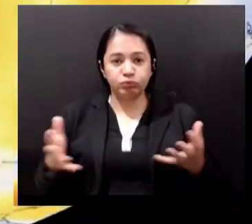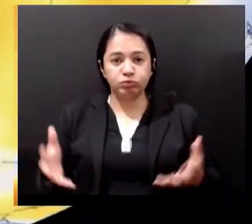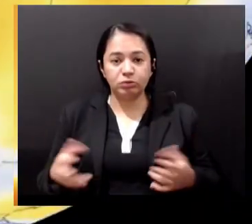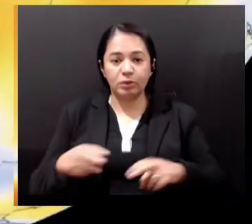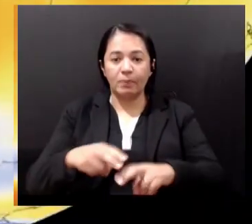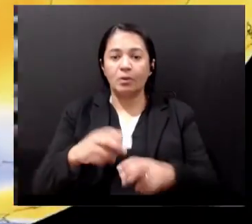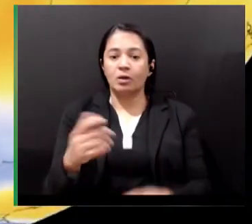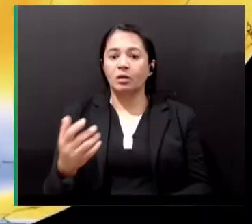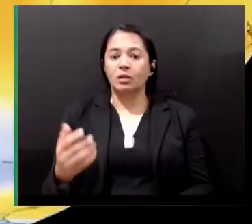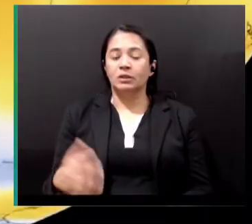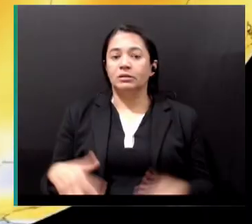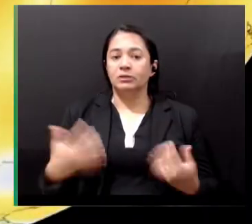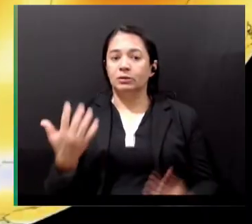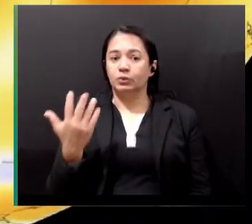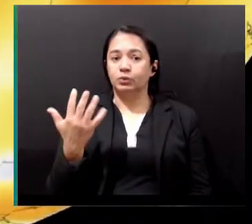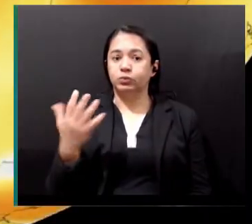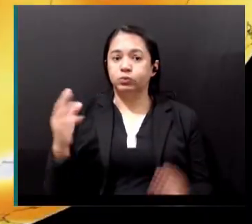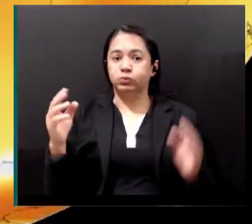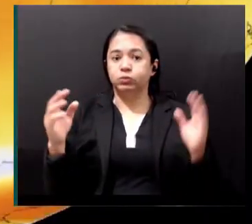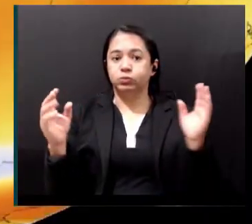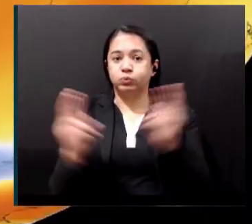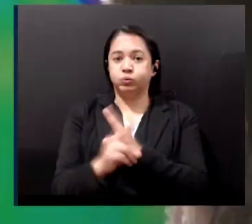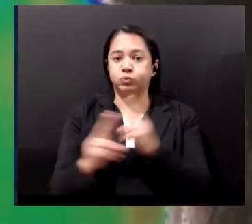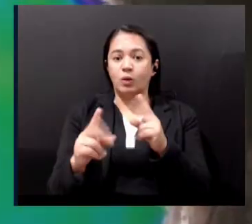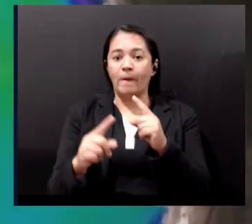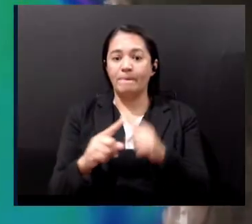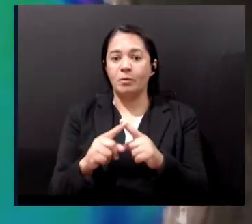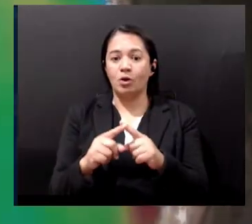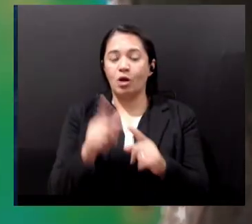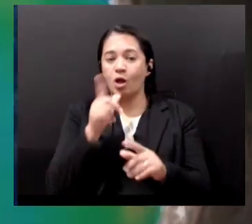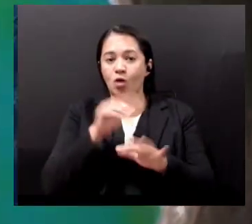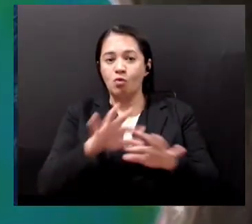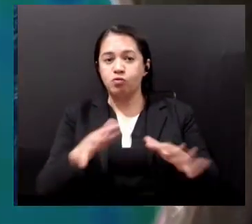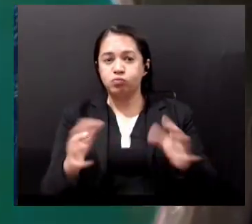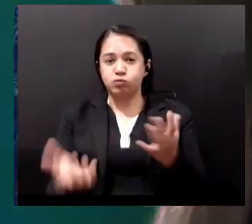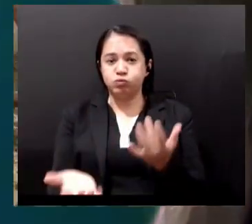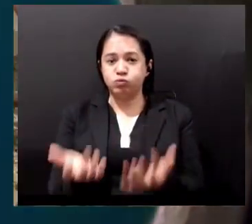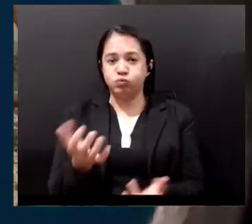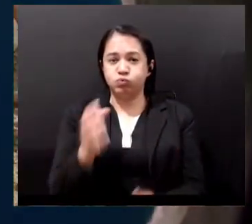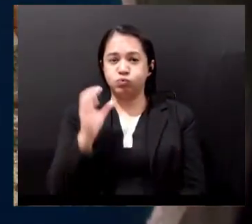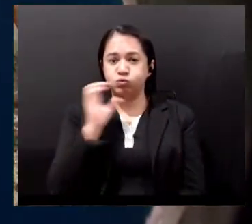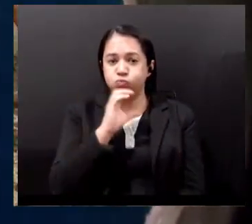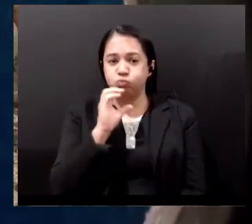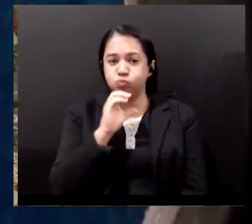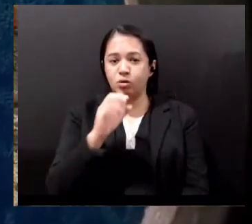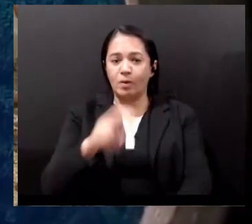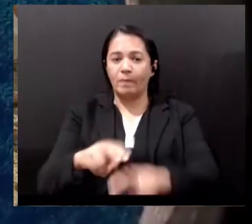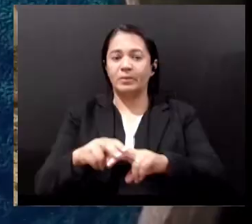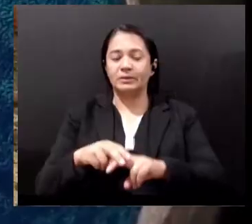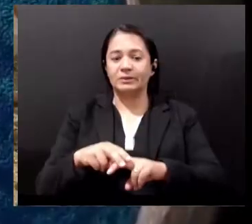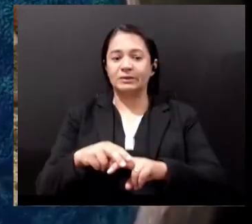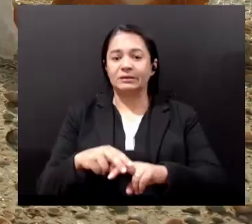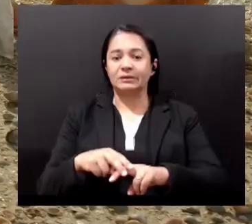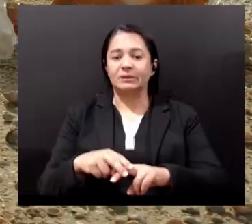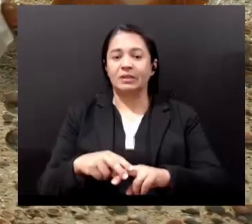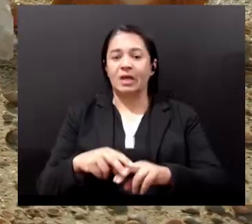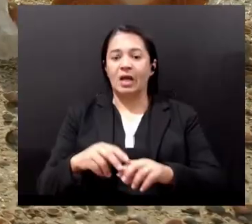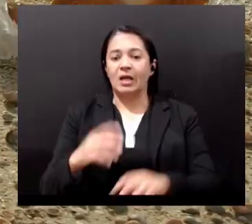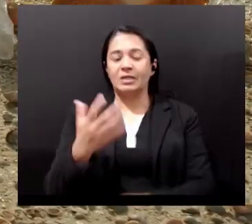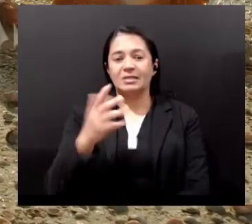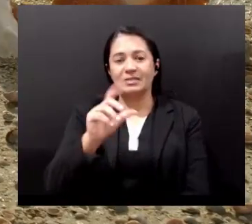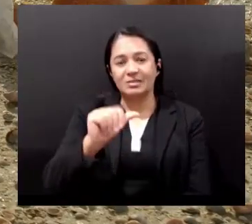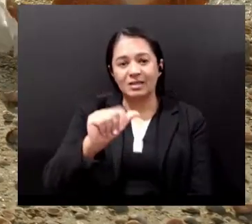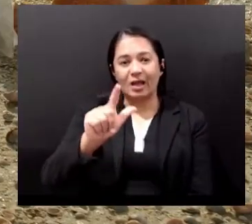impulsionado pela crise climática, já que o aquecimento dos oceanos favorece a proliferação das algas tóxicas.